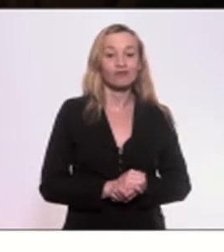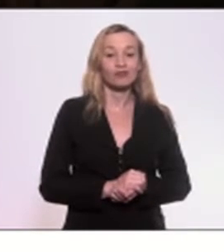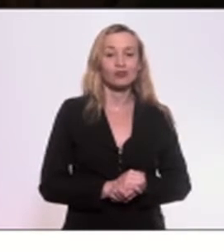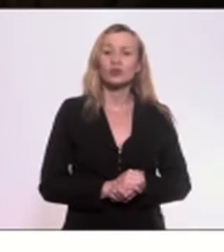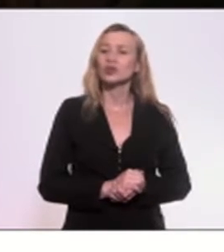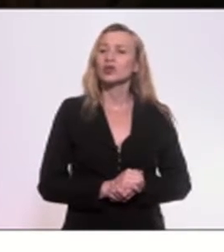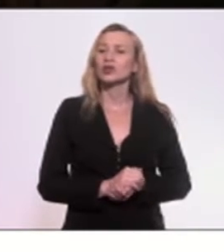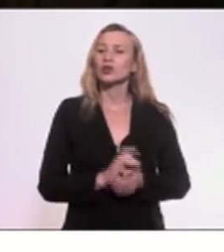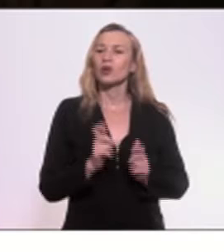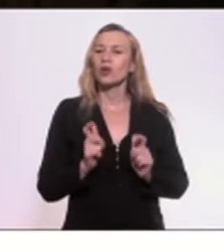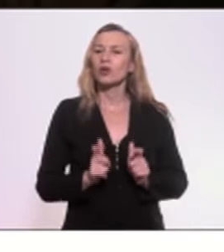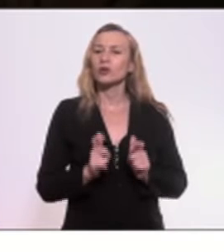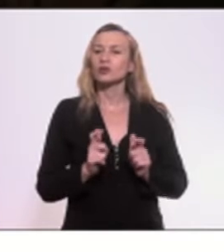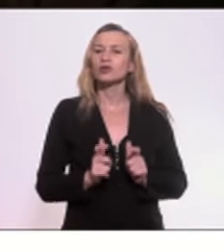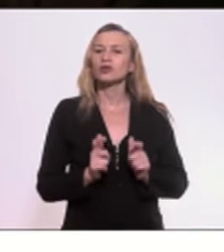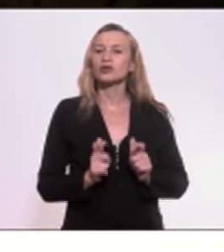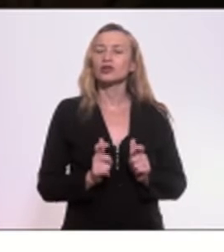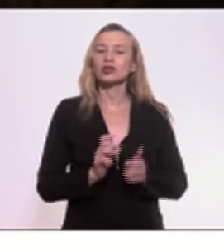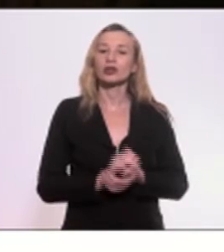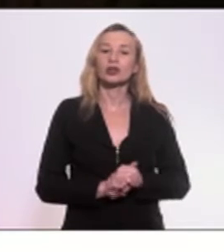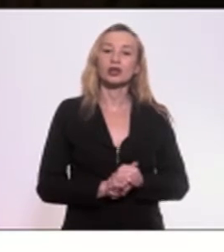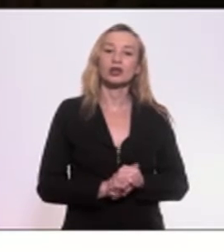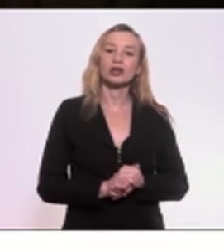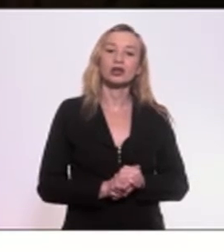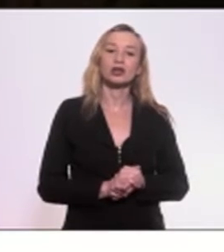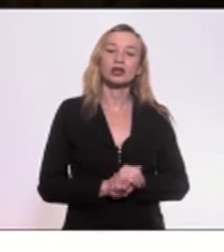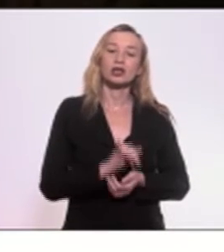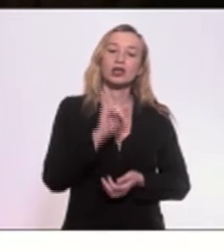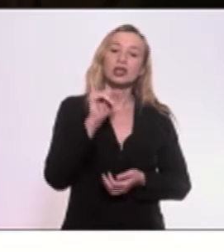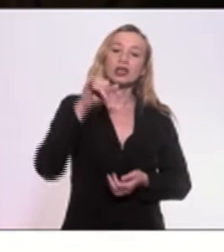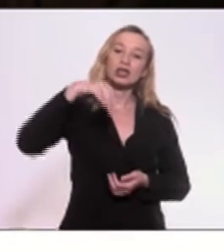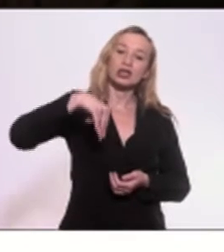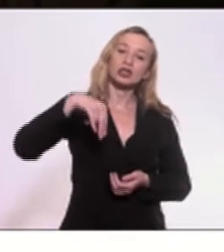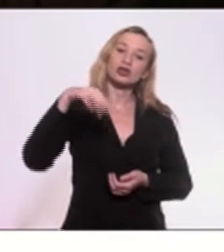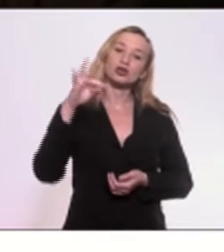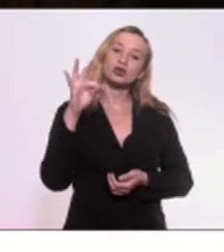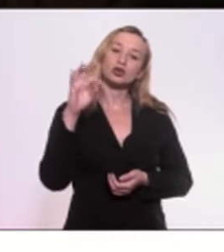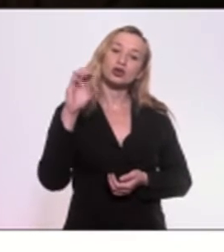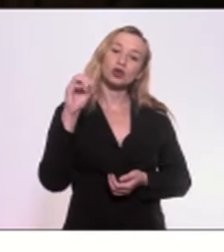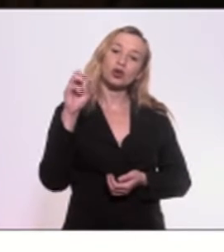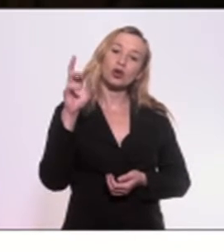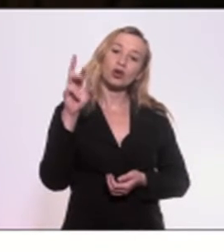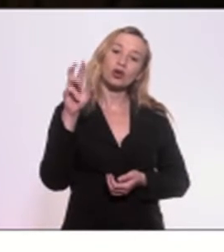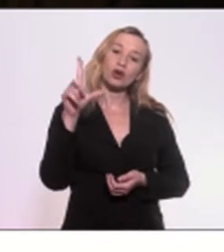onde a intolerância é a marca registrada.